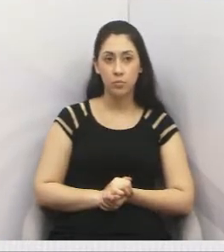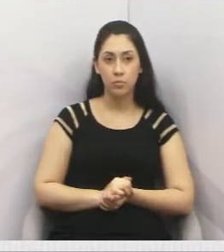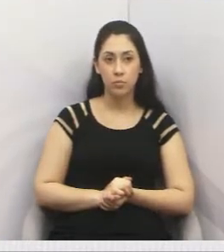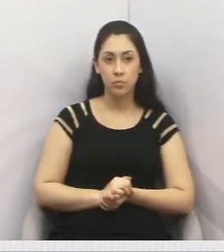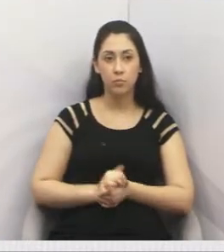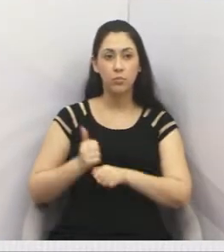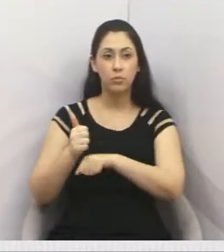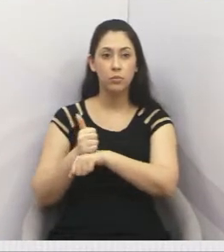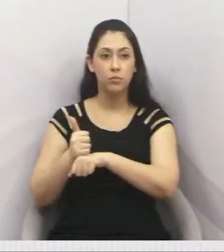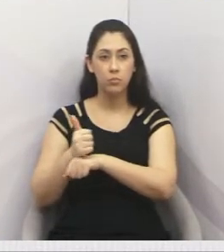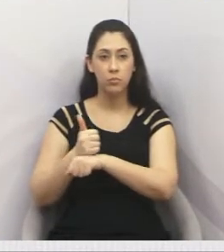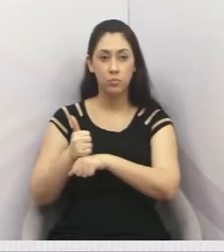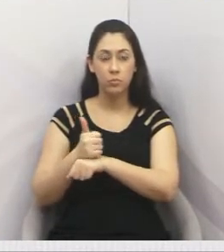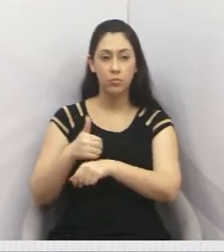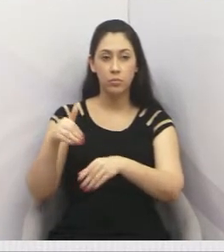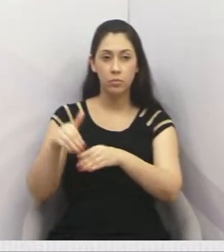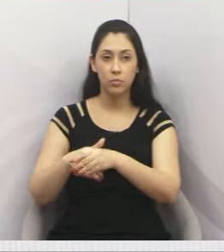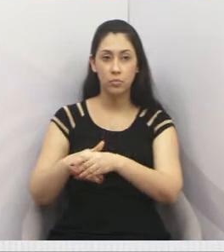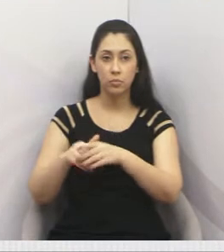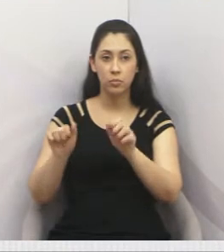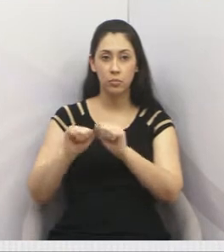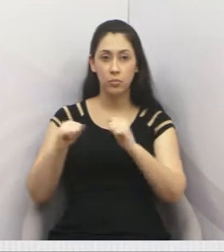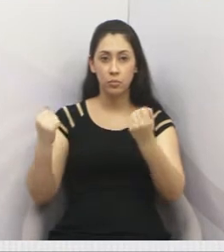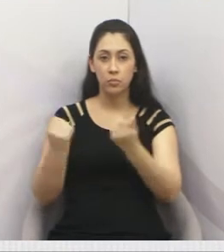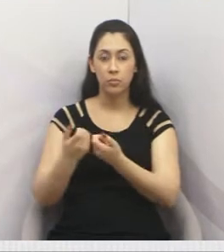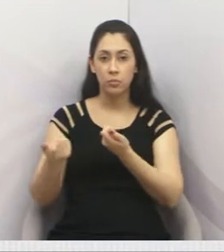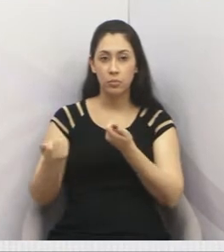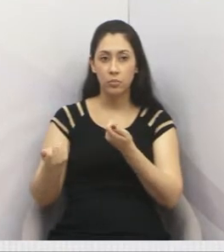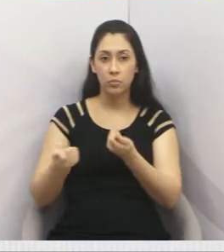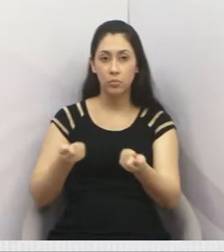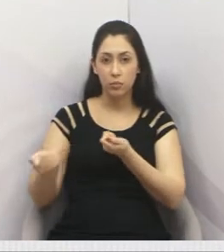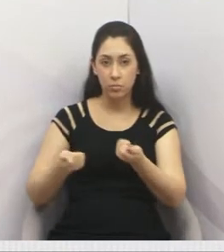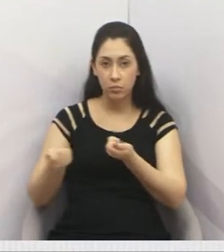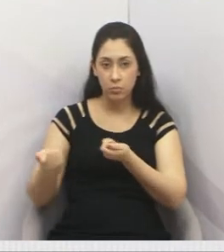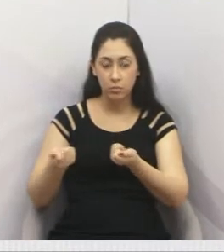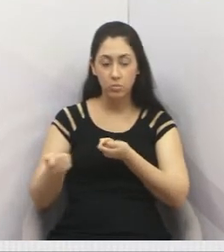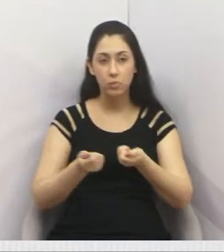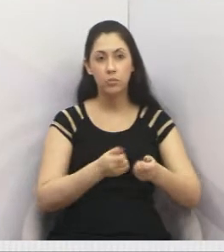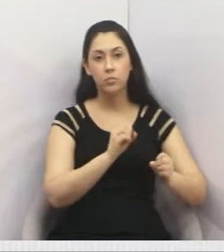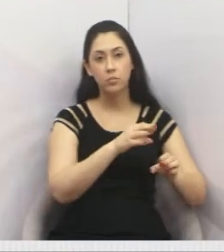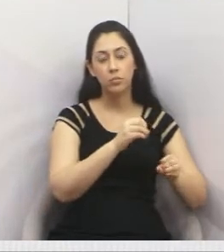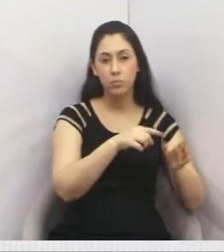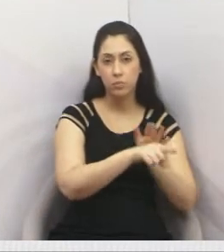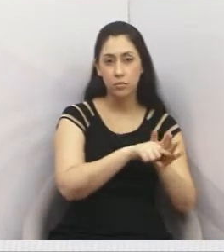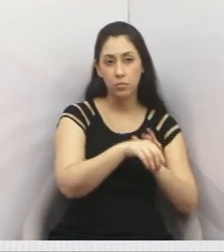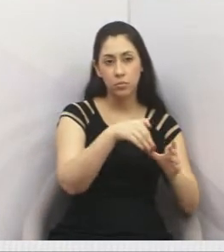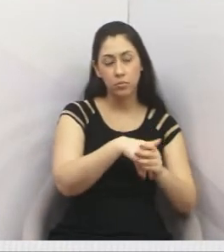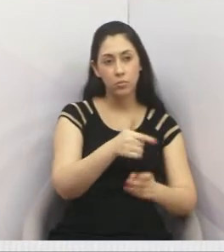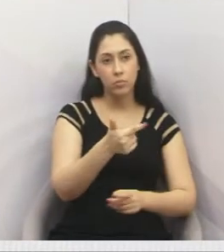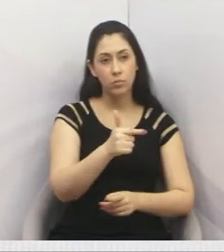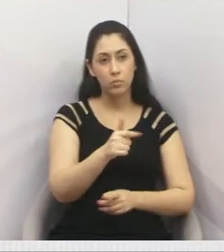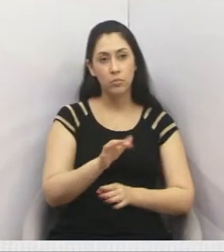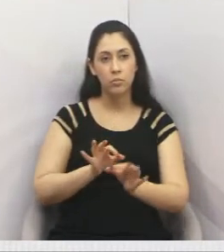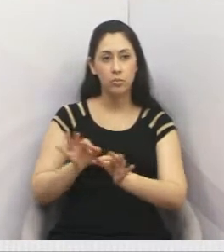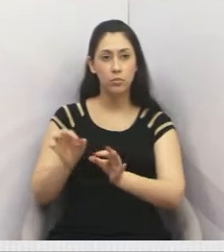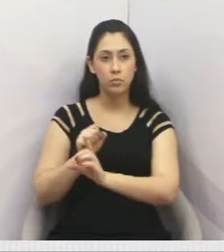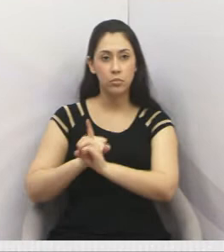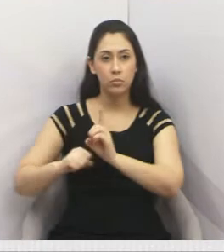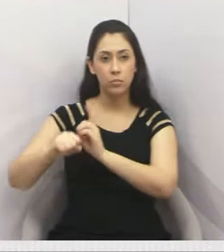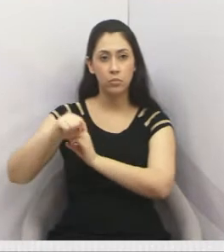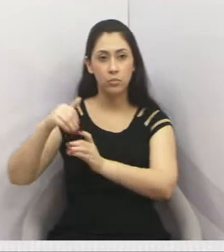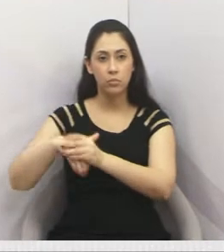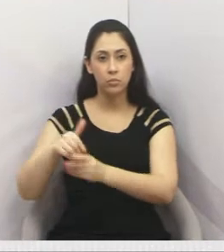empresas ou entidades profissionais, Associação das Empresas de Mineração, entidades acadêmicas em brancos e organização da sociedade civil em